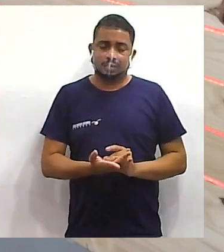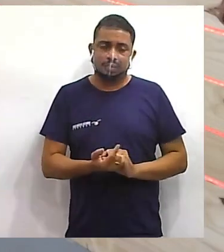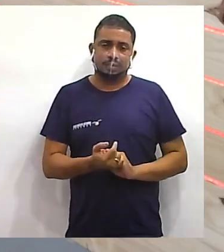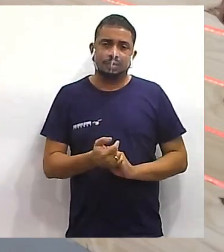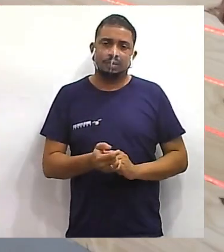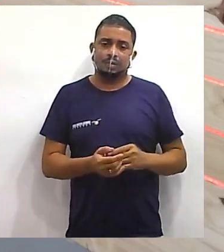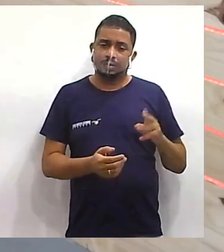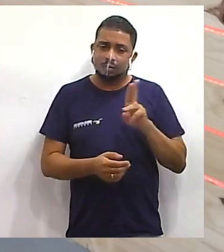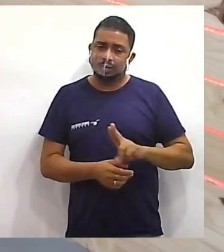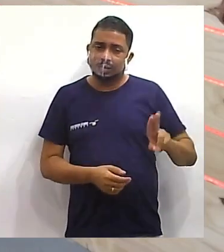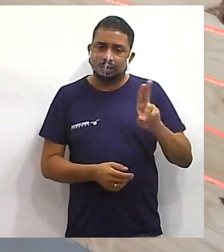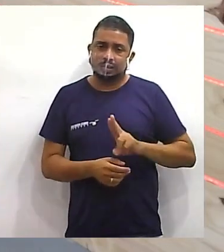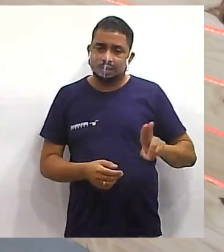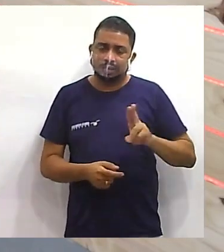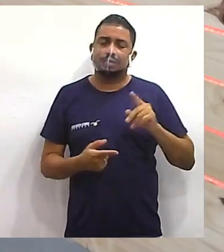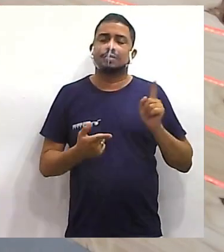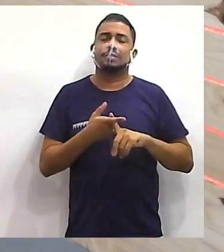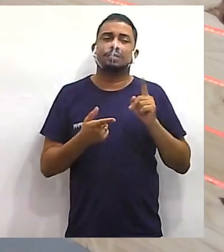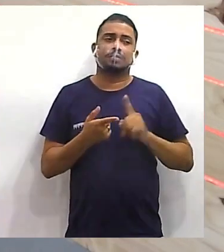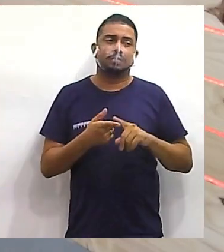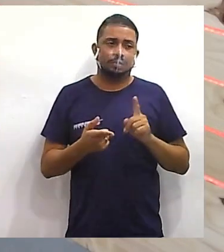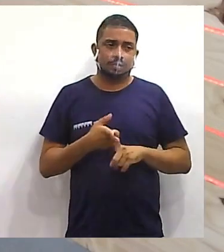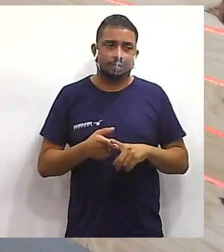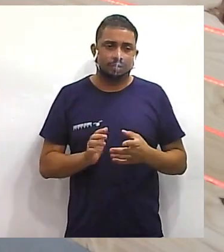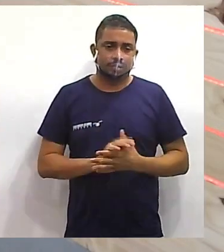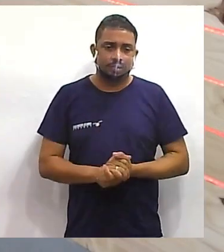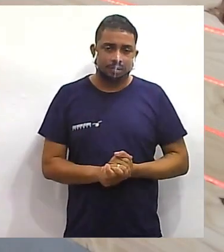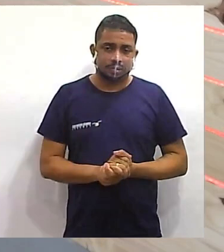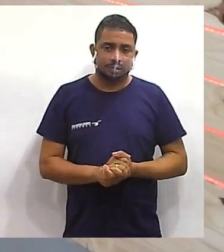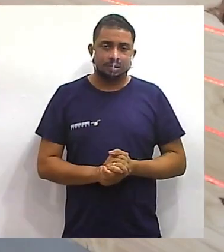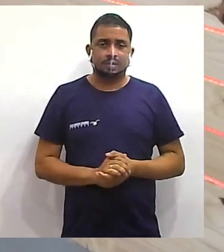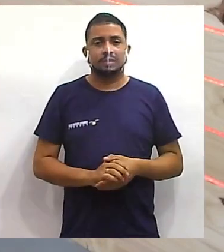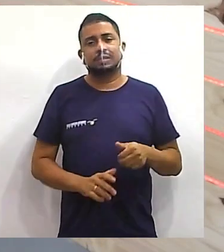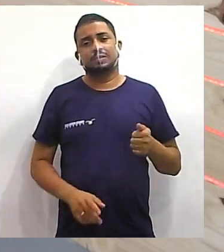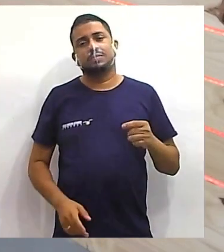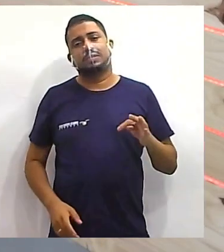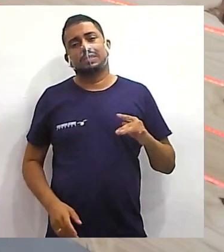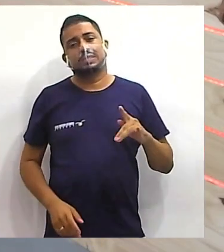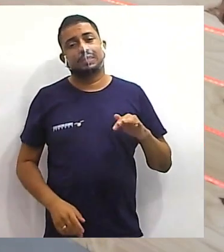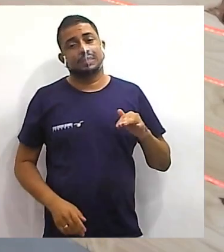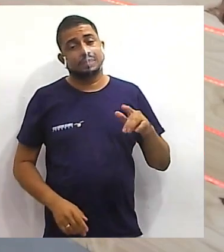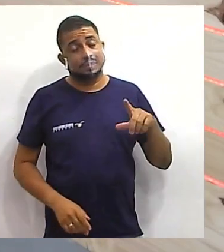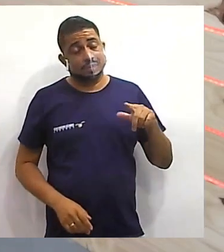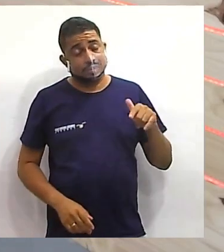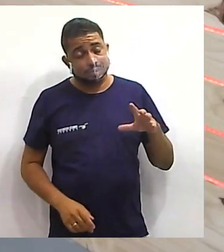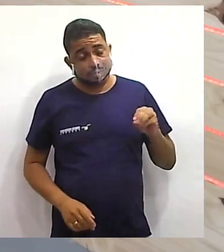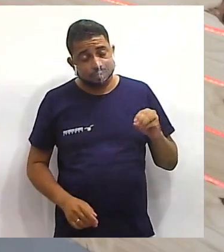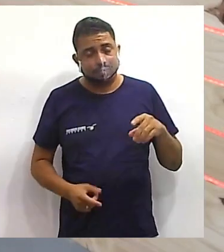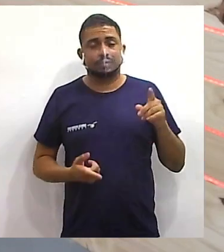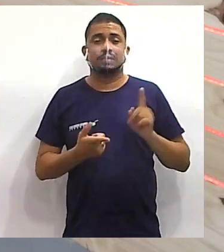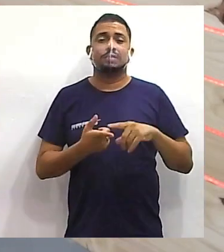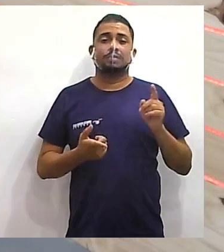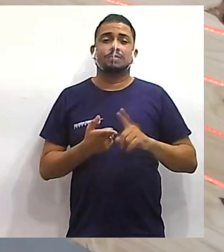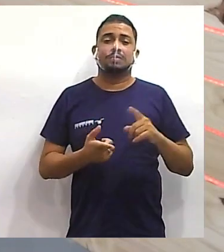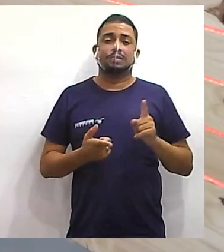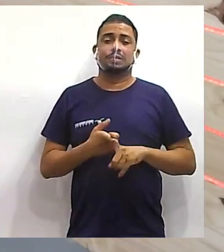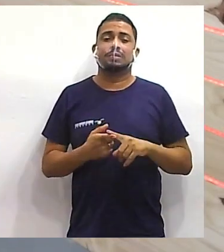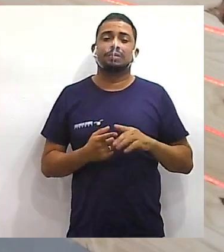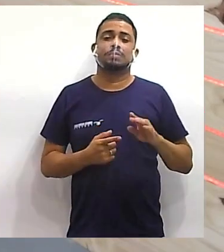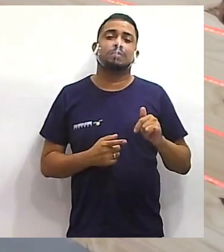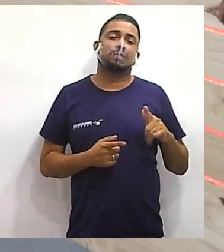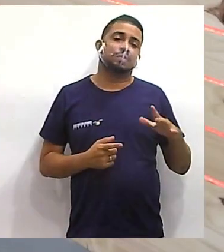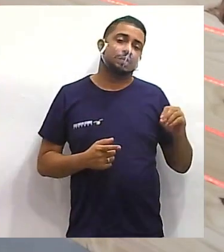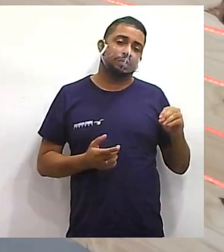efetivamente manuseado. Outra coisa. Atualizado. Né? Atualizado. Ele deveria também estar no balcão